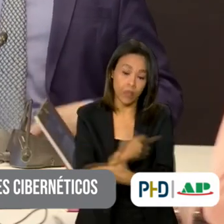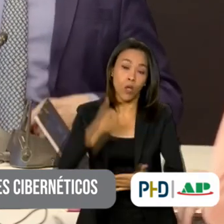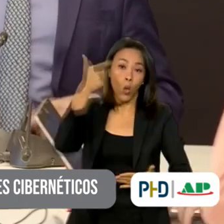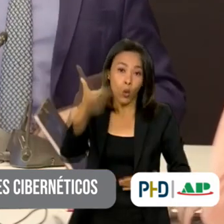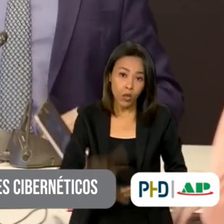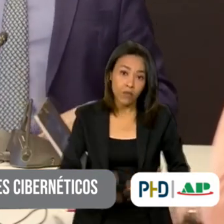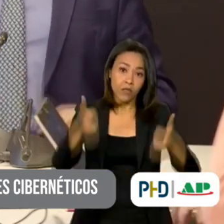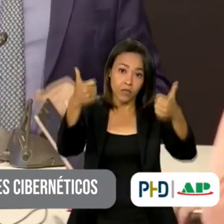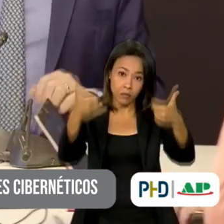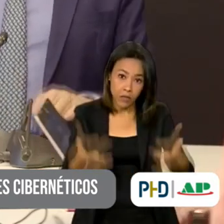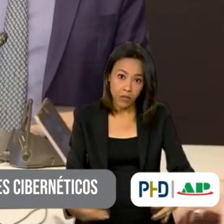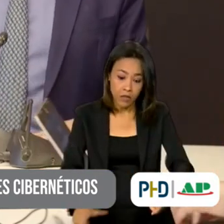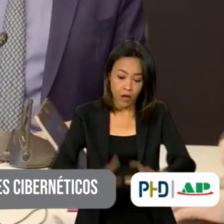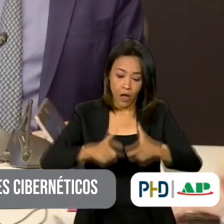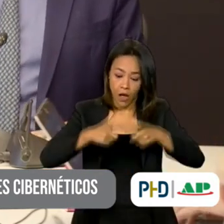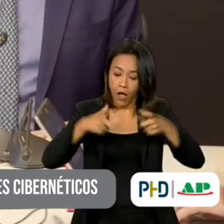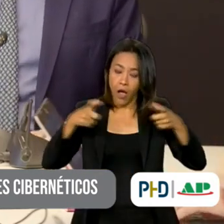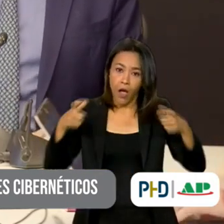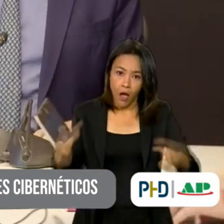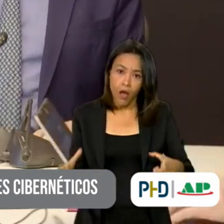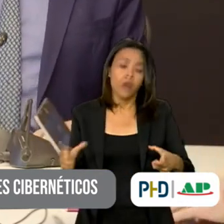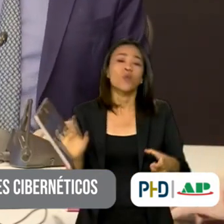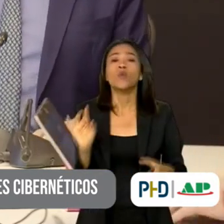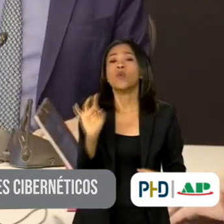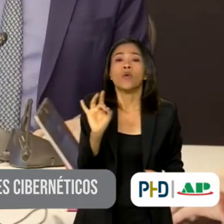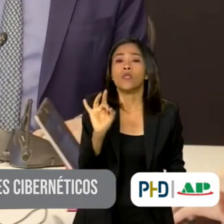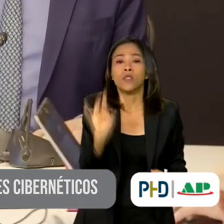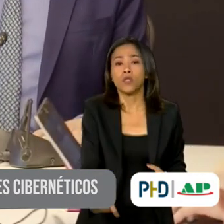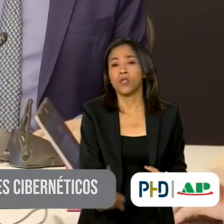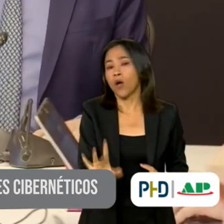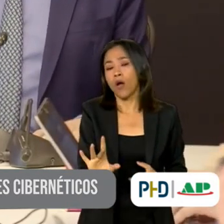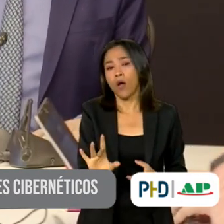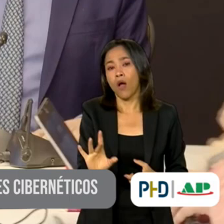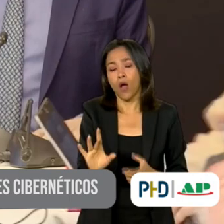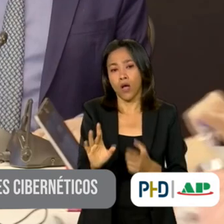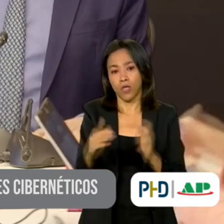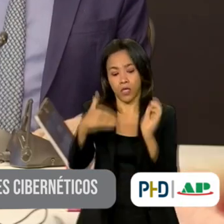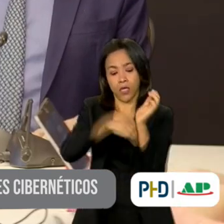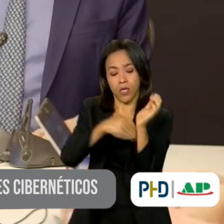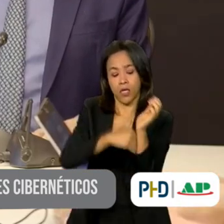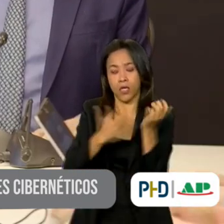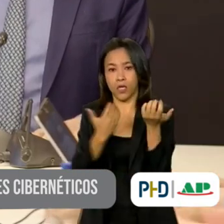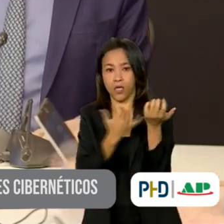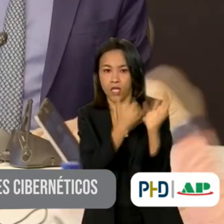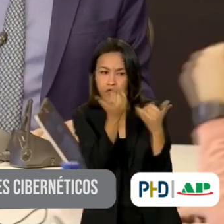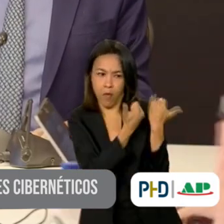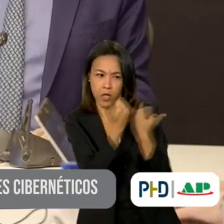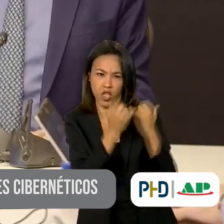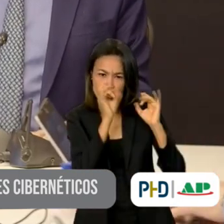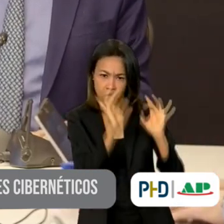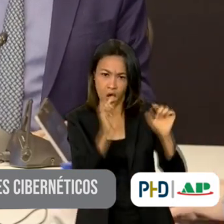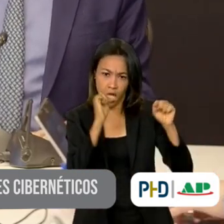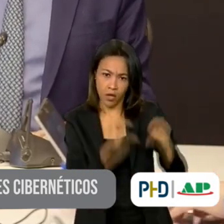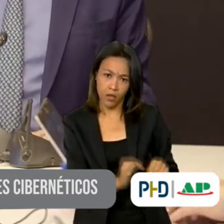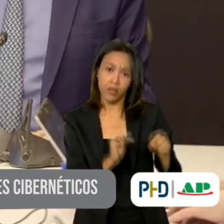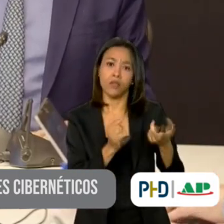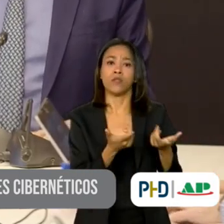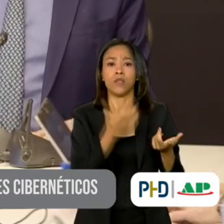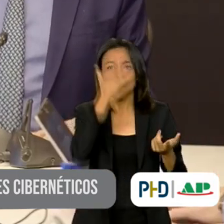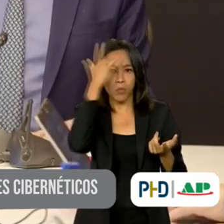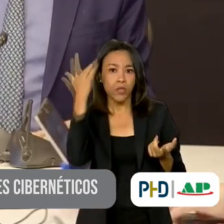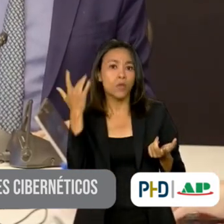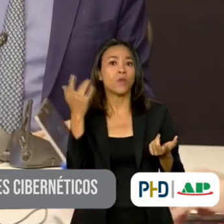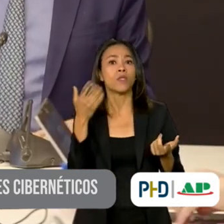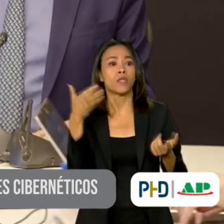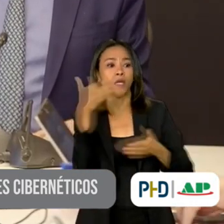essa escalada não se dá apenas no âmbito dos dados ou das informações ou dos clientes bancários.